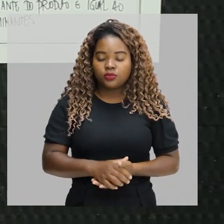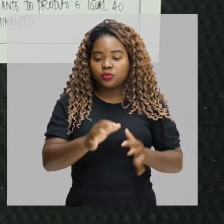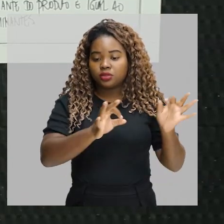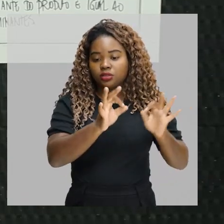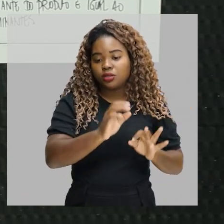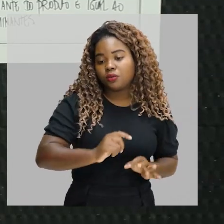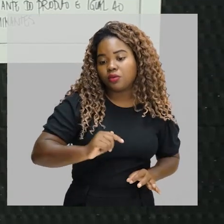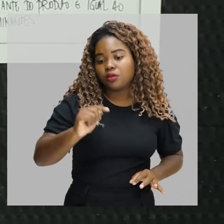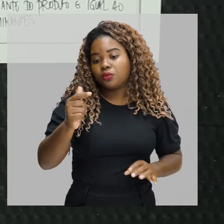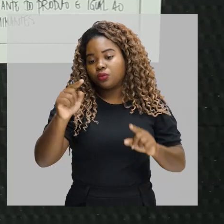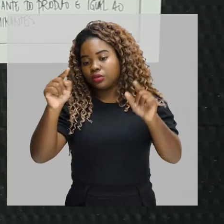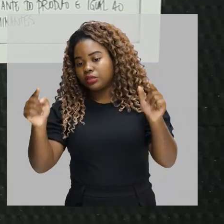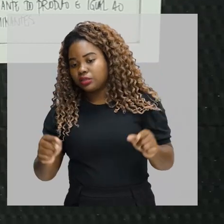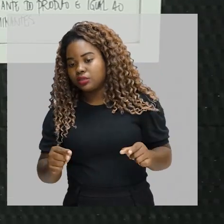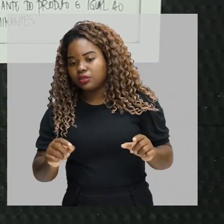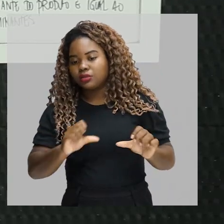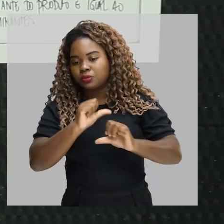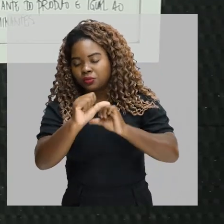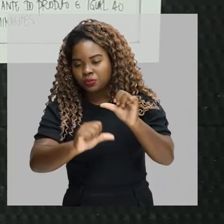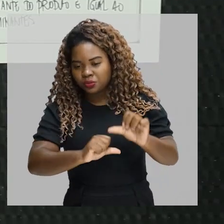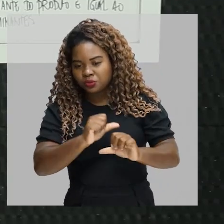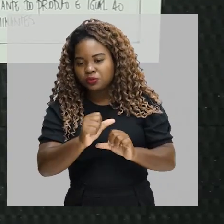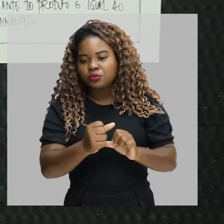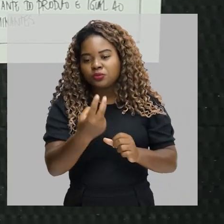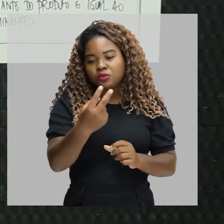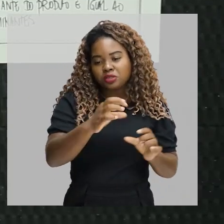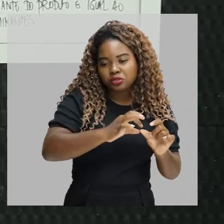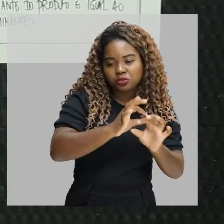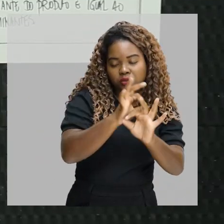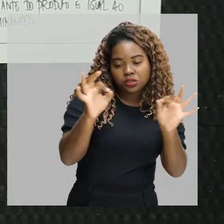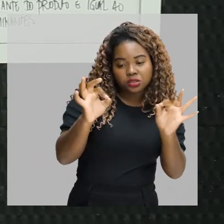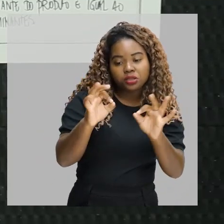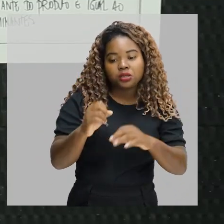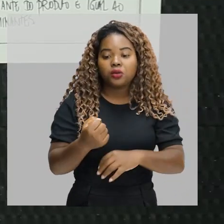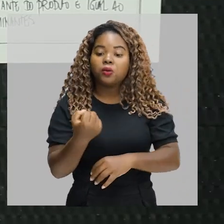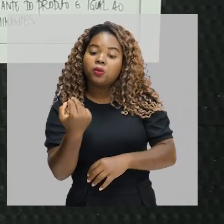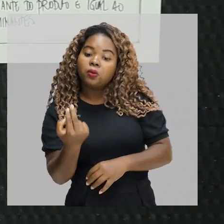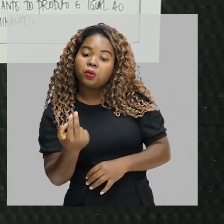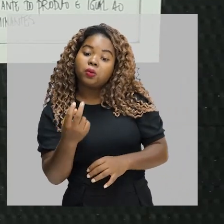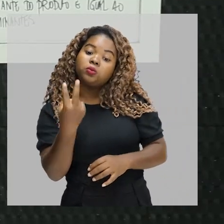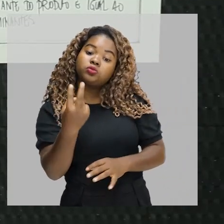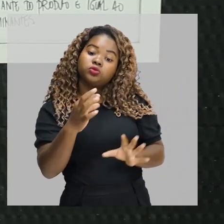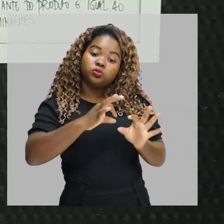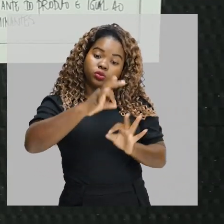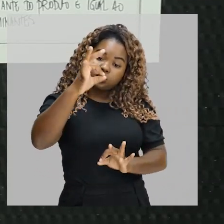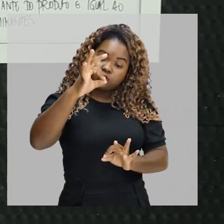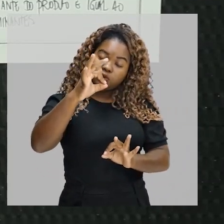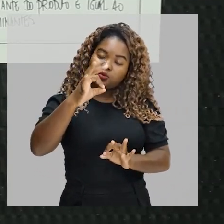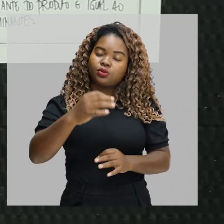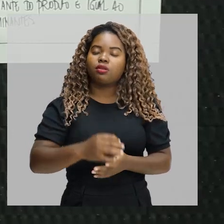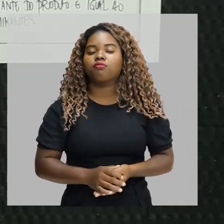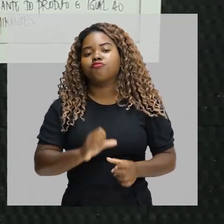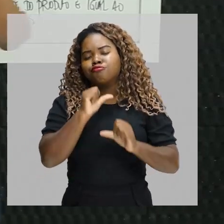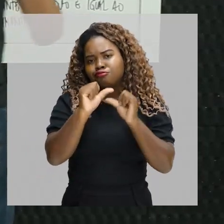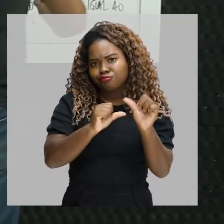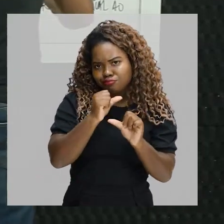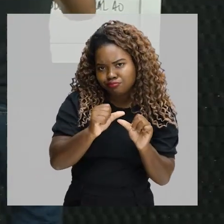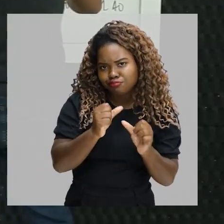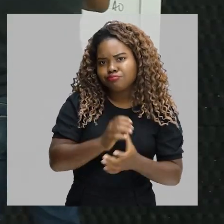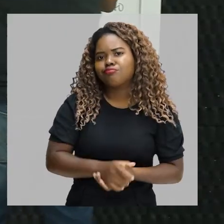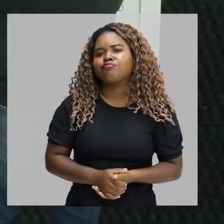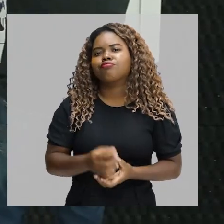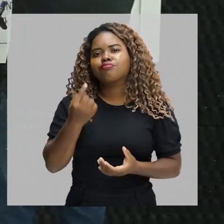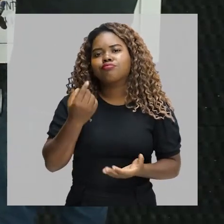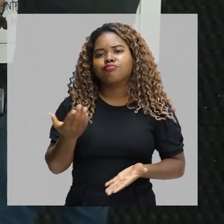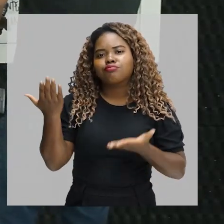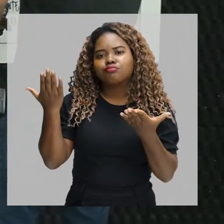matriz trocando a posição de duas linhas ou de duas colunas. Vamos trabalhar com colunas aqui. Então veja só, vou montar uma